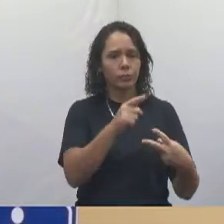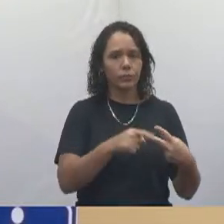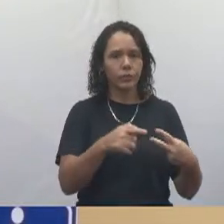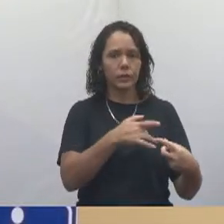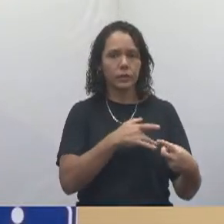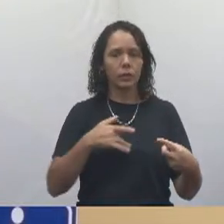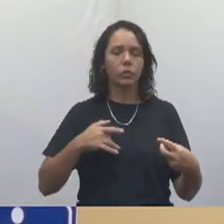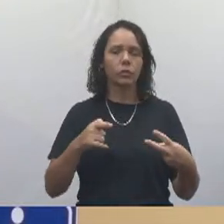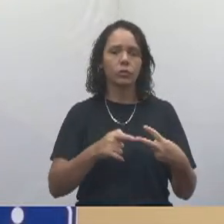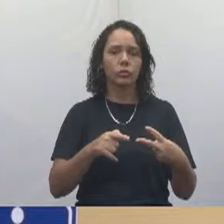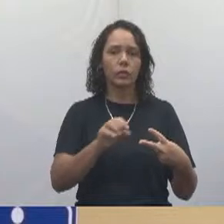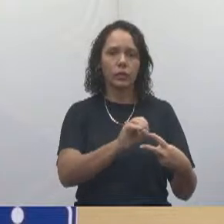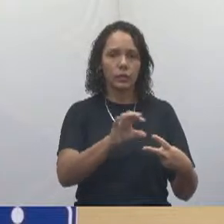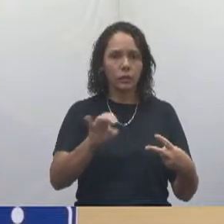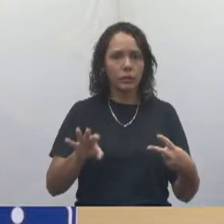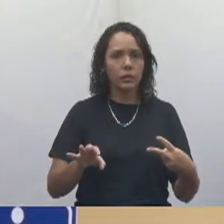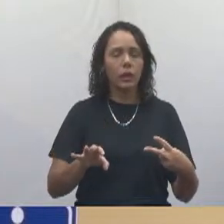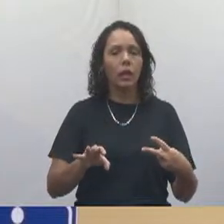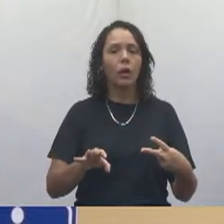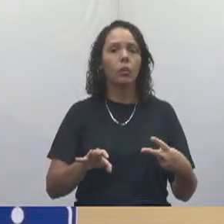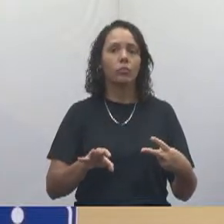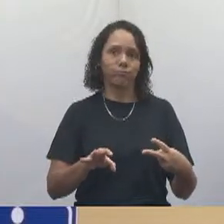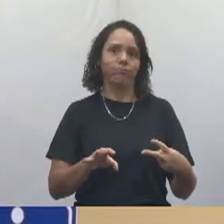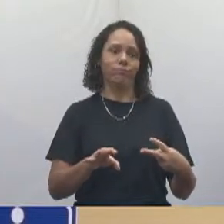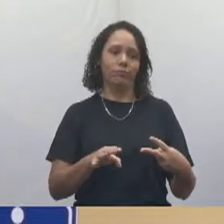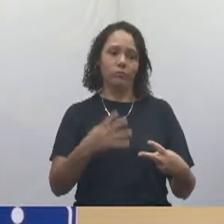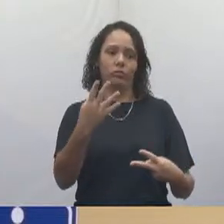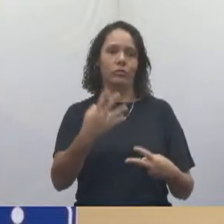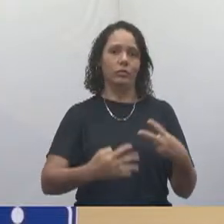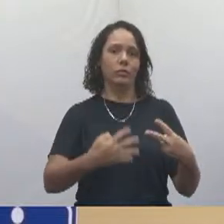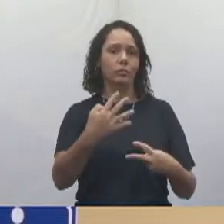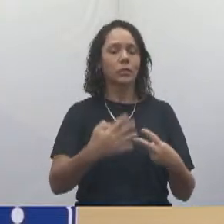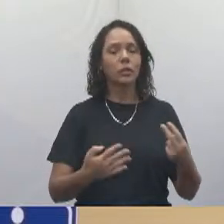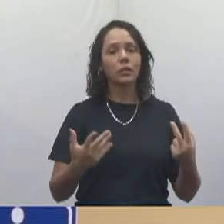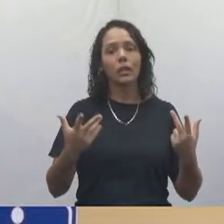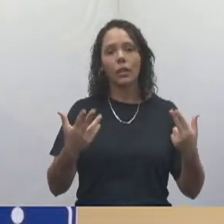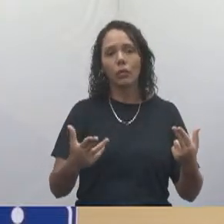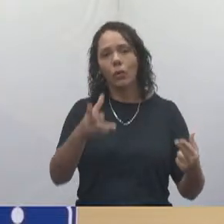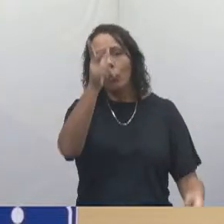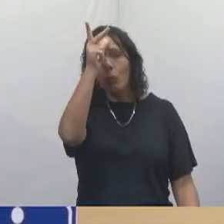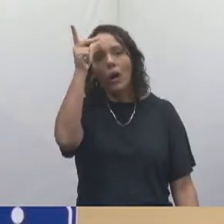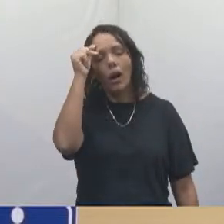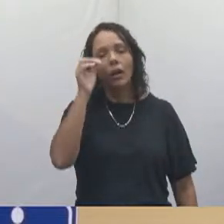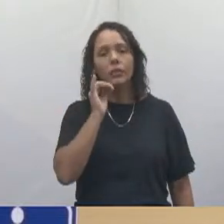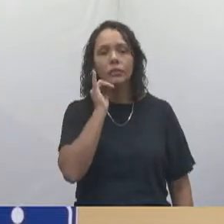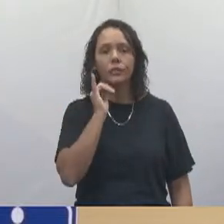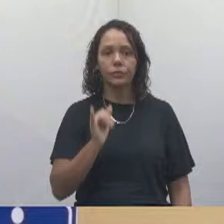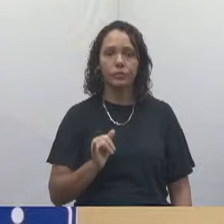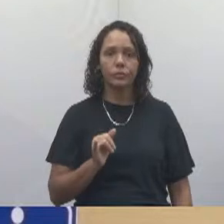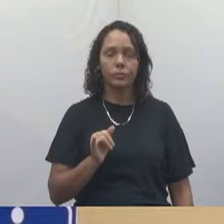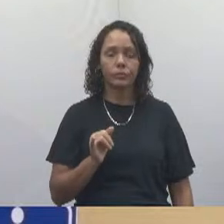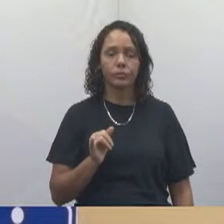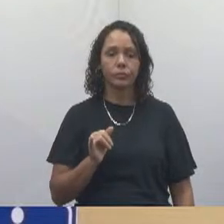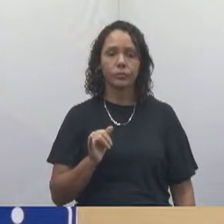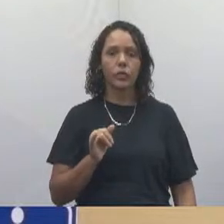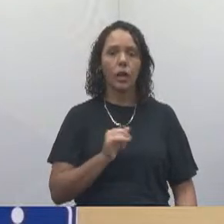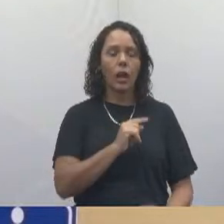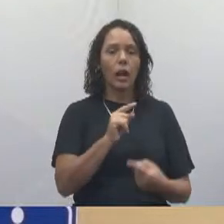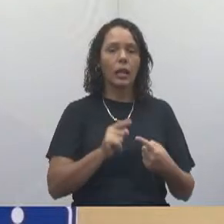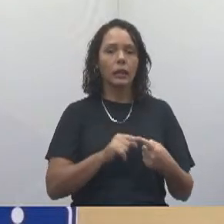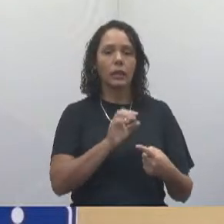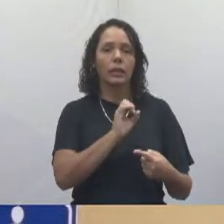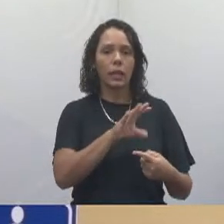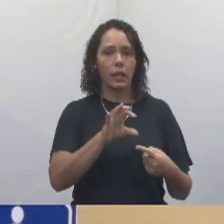e educação, foram impactadas, como muito bem colocou o excelentíssimo prefeito. Na